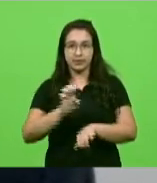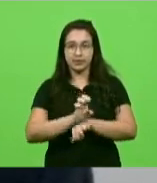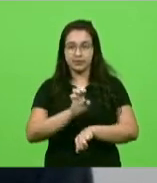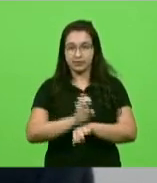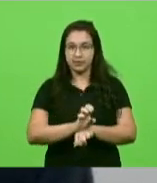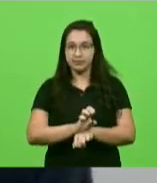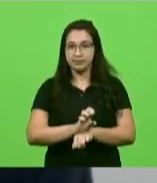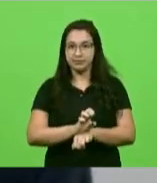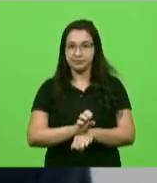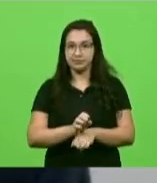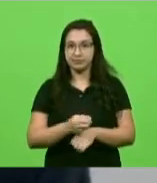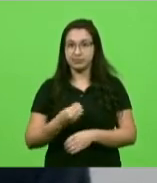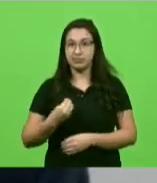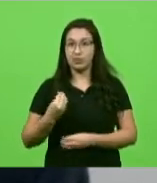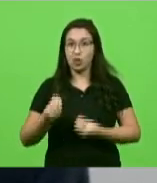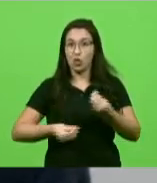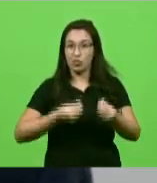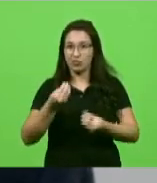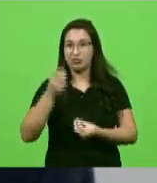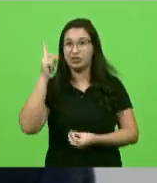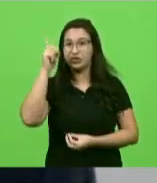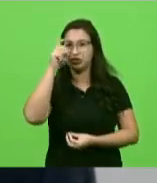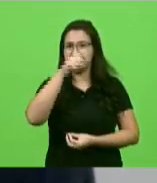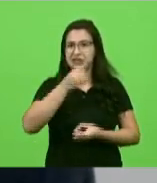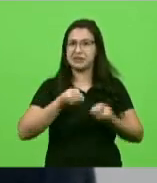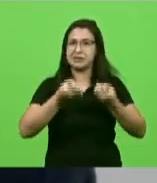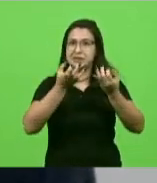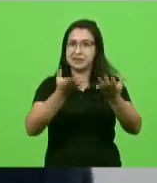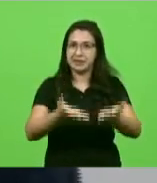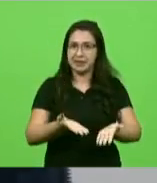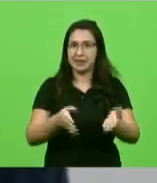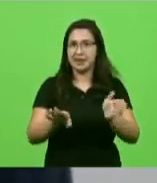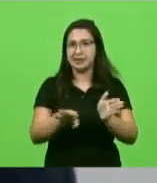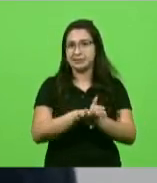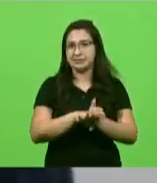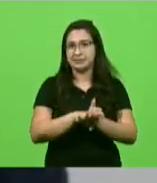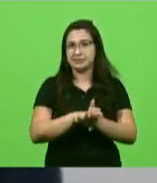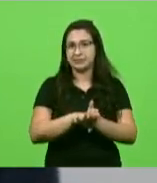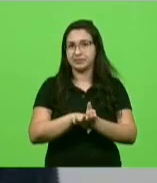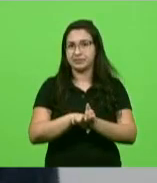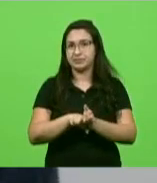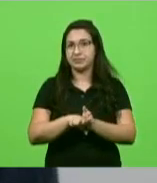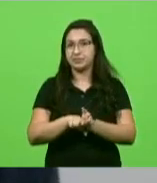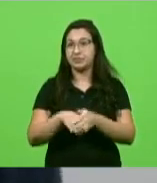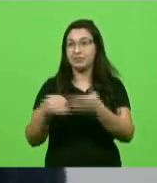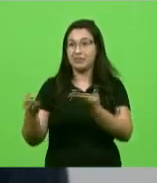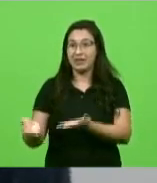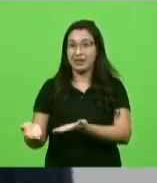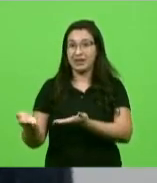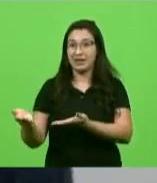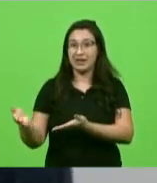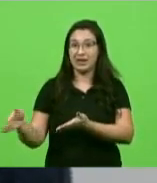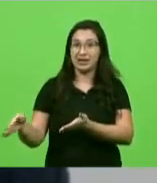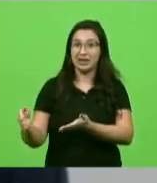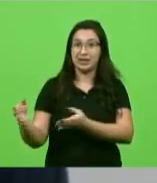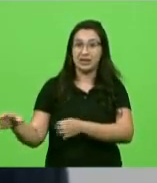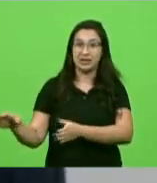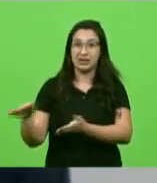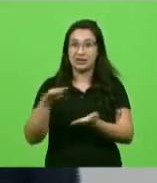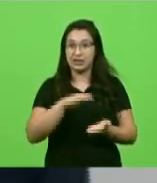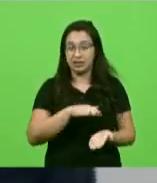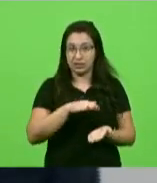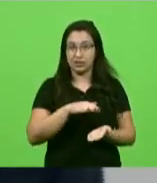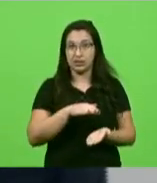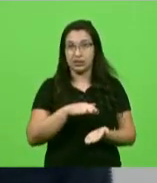momento muito difícil quanto à garantia de entrega, já a esse tempo, dá origem a um estofo de